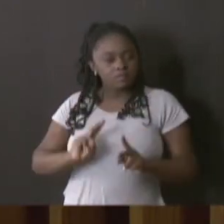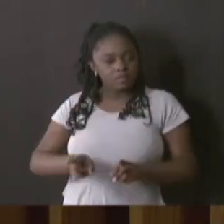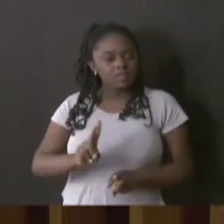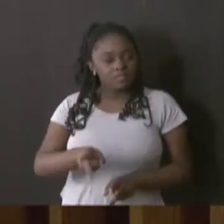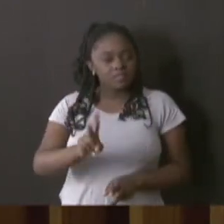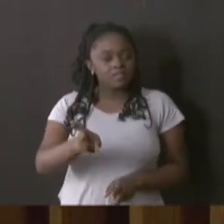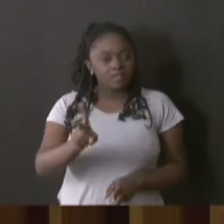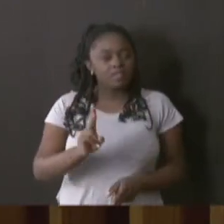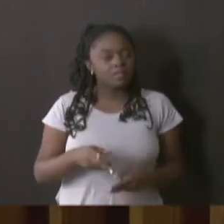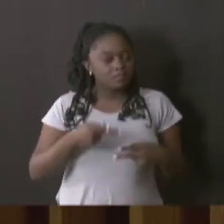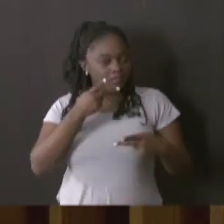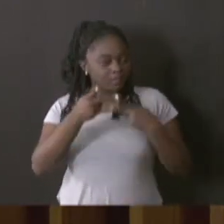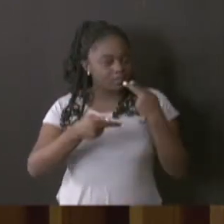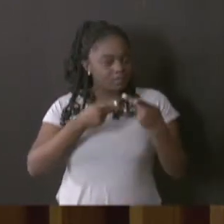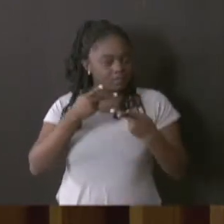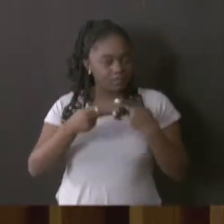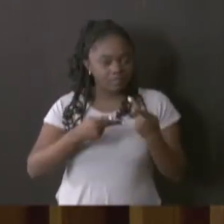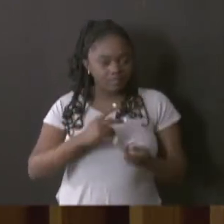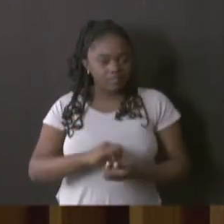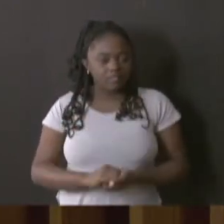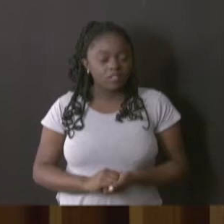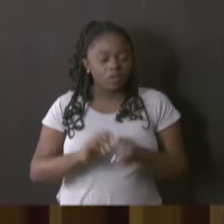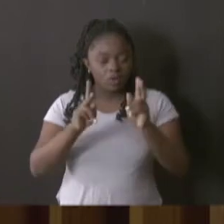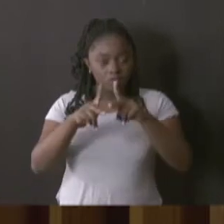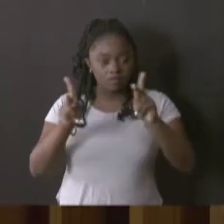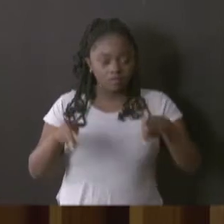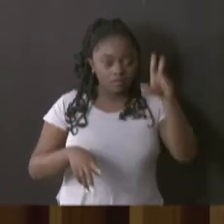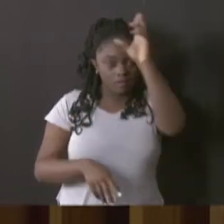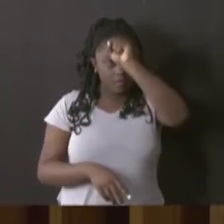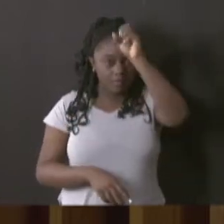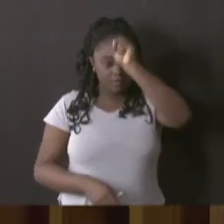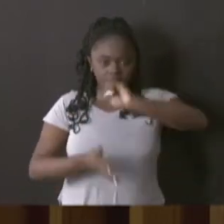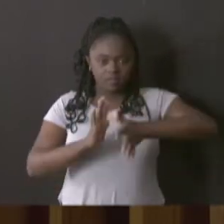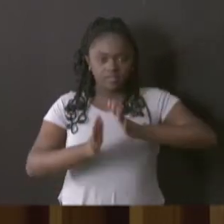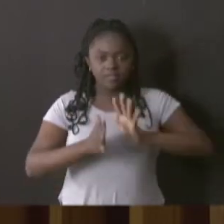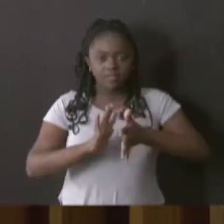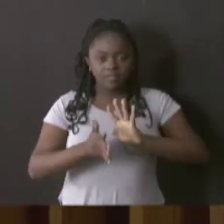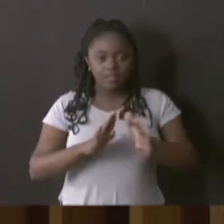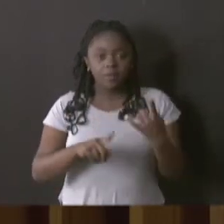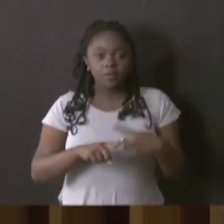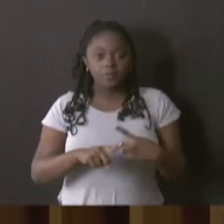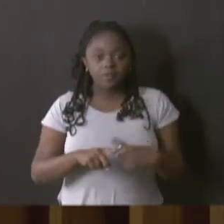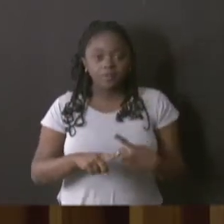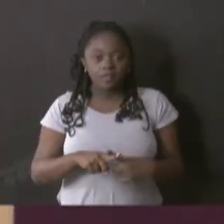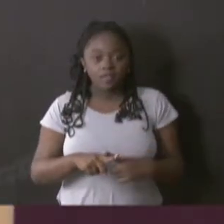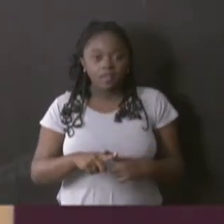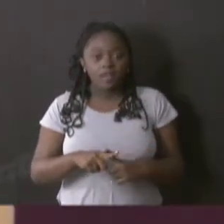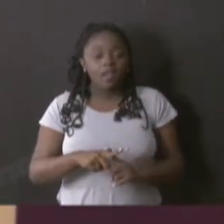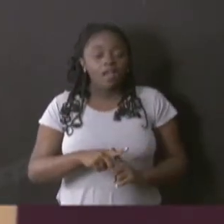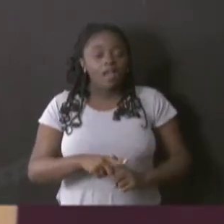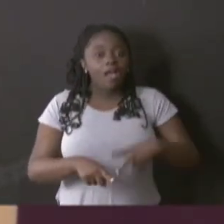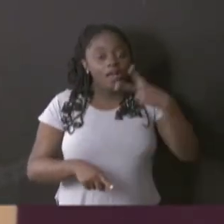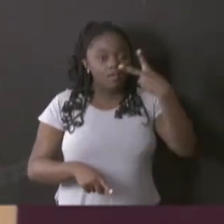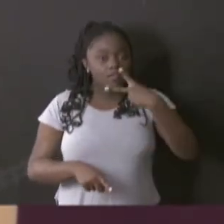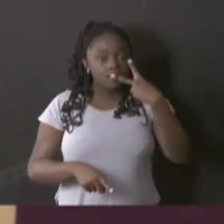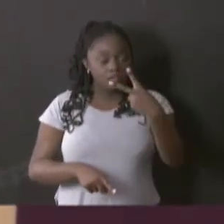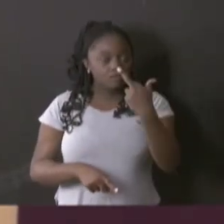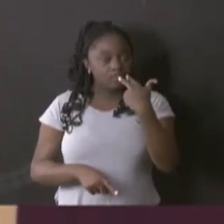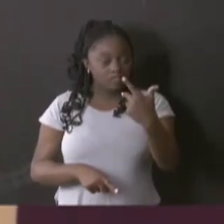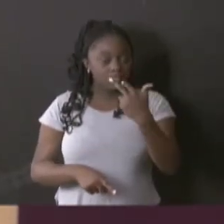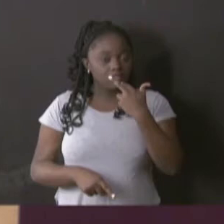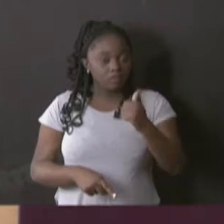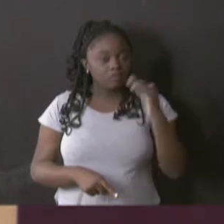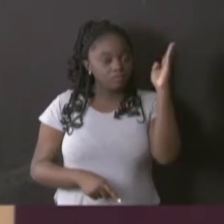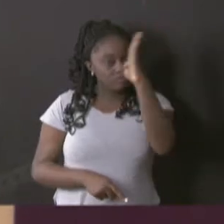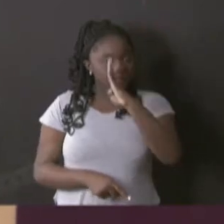tese, né, de que os professores aprendessem a língua brasileira de sinais, porque é a segunda maior do Brasil? Ela é